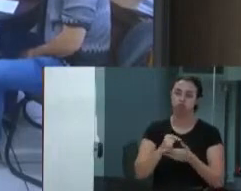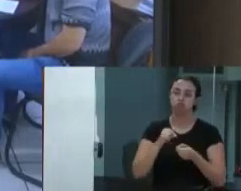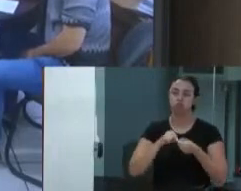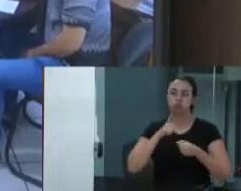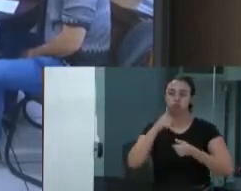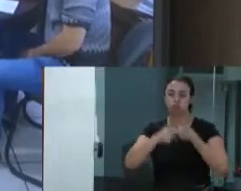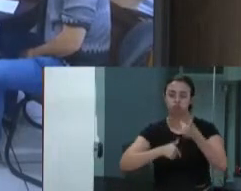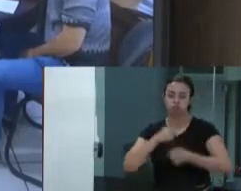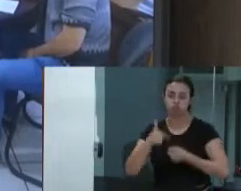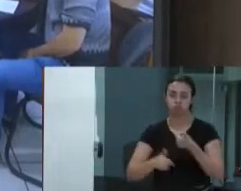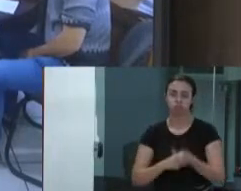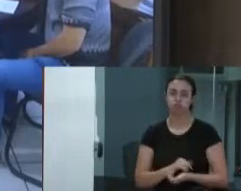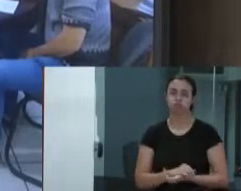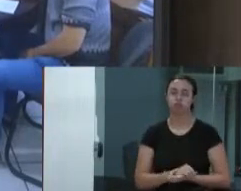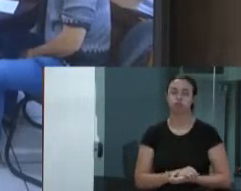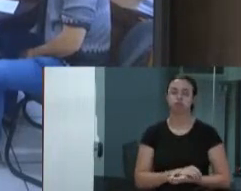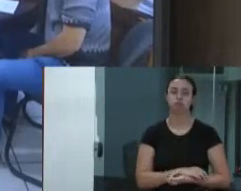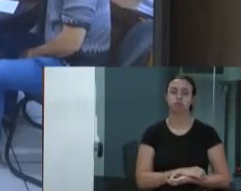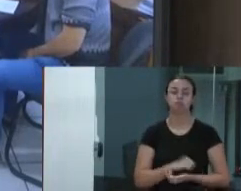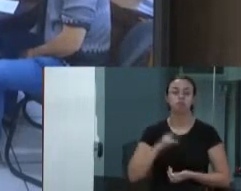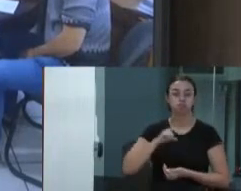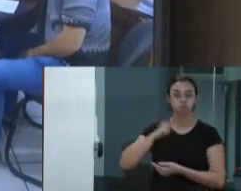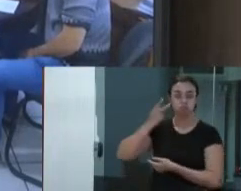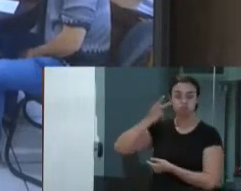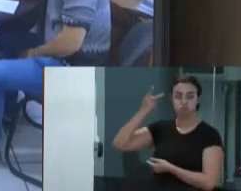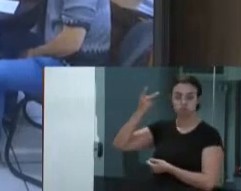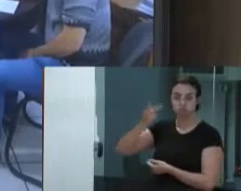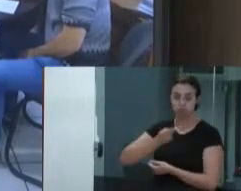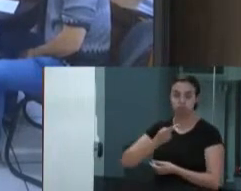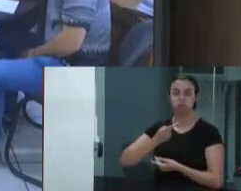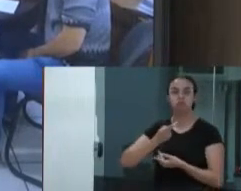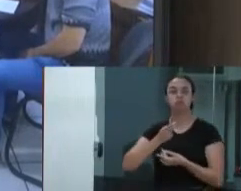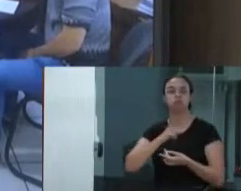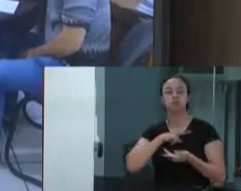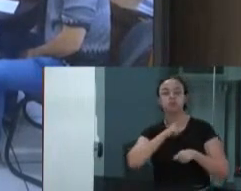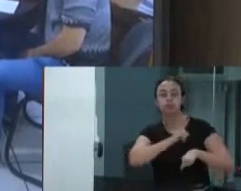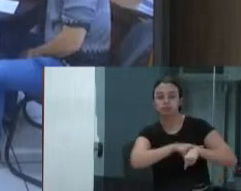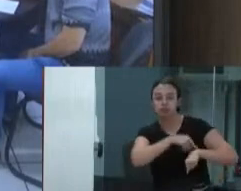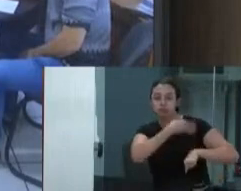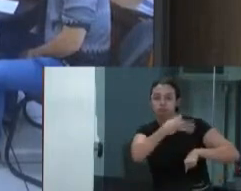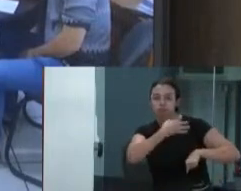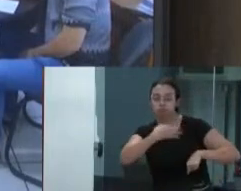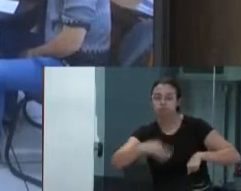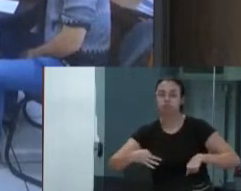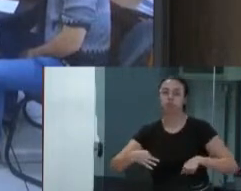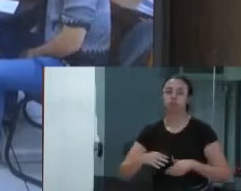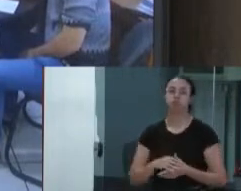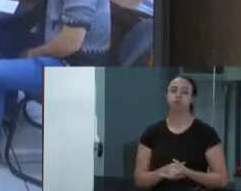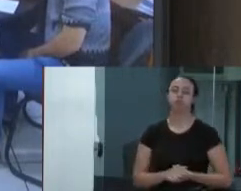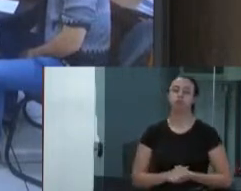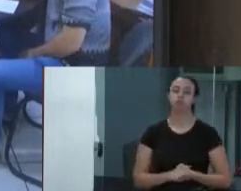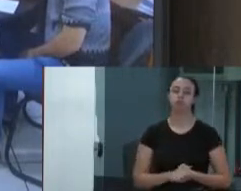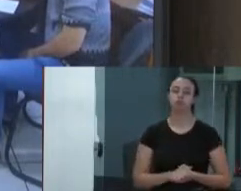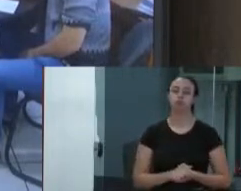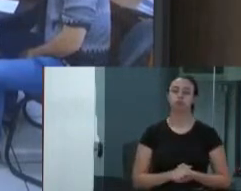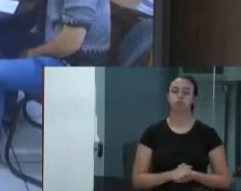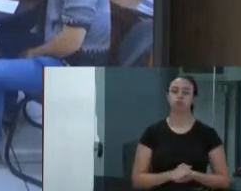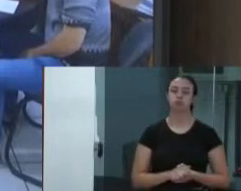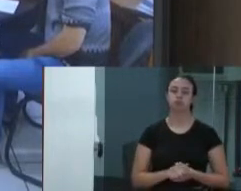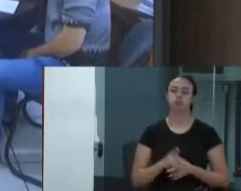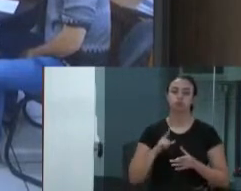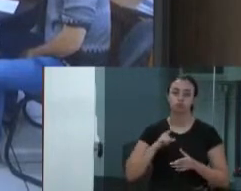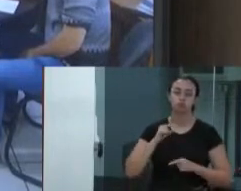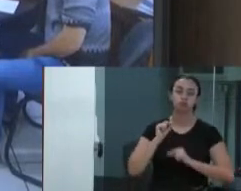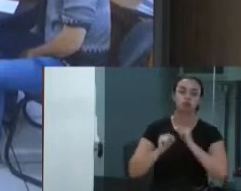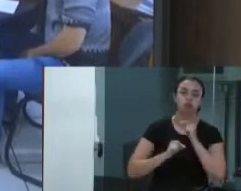esses termos. Então, aí a gente tem as visitas, né, que são feitas periodicamente para acompanhar a execução desse serviço, tanto a execução qualitativa